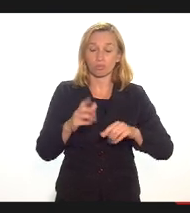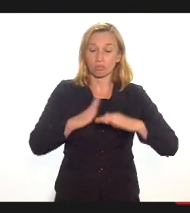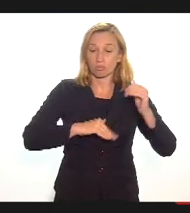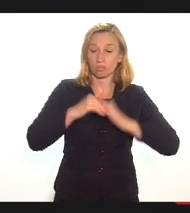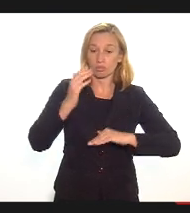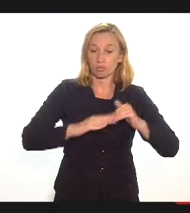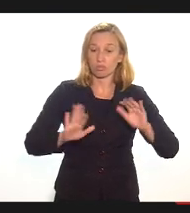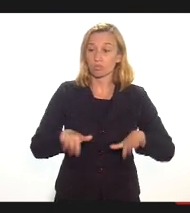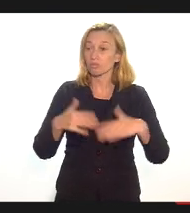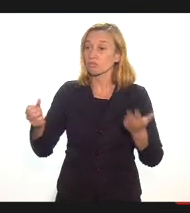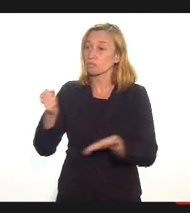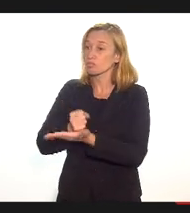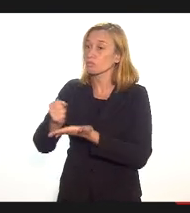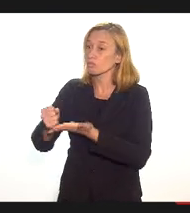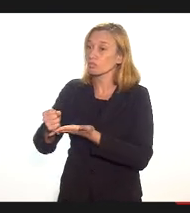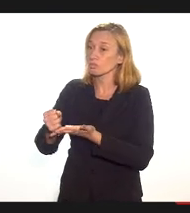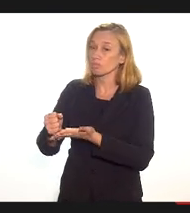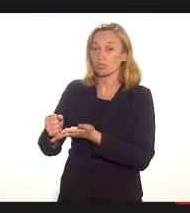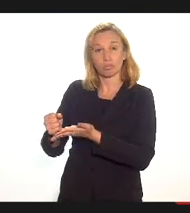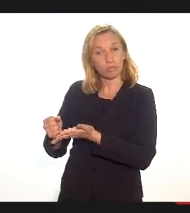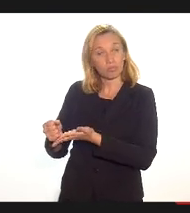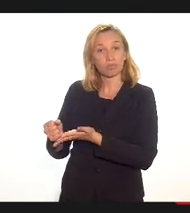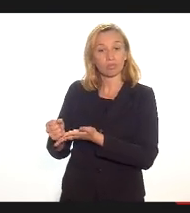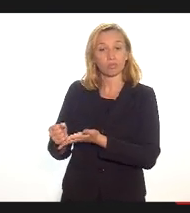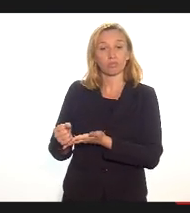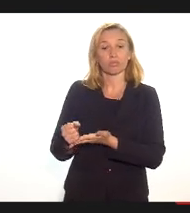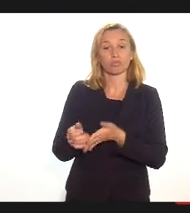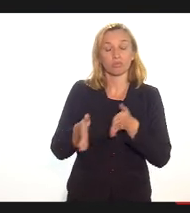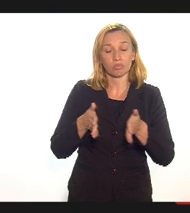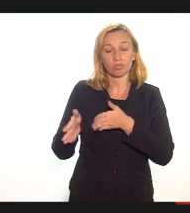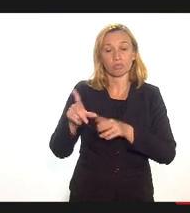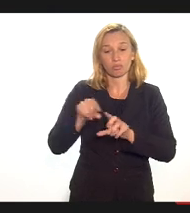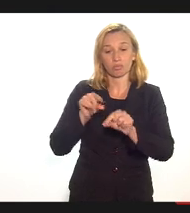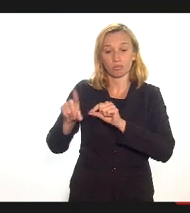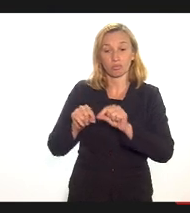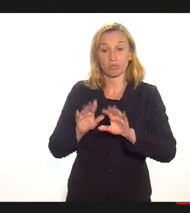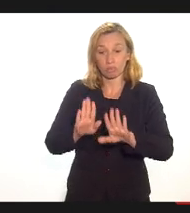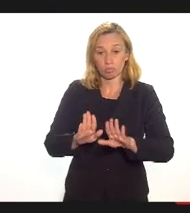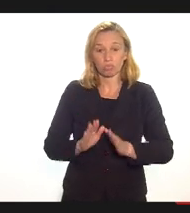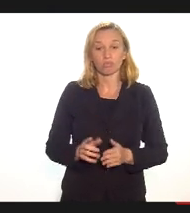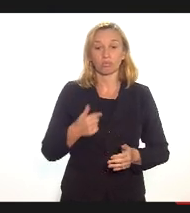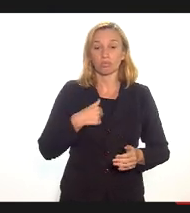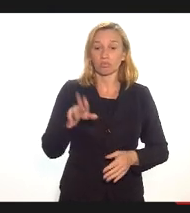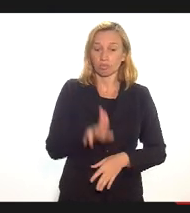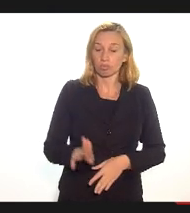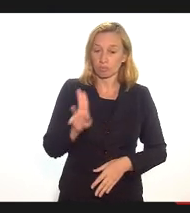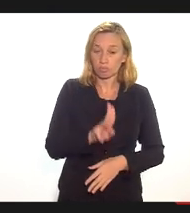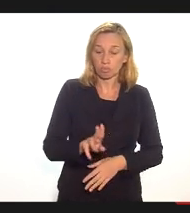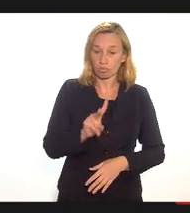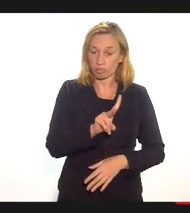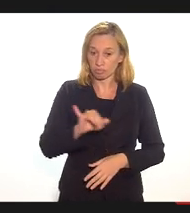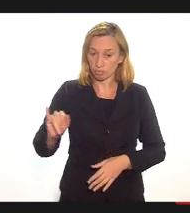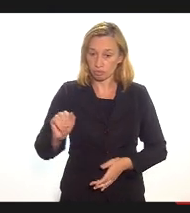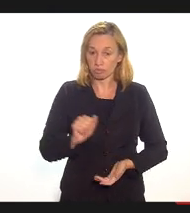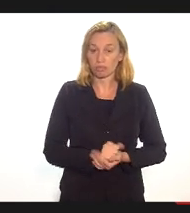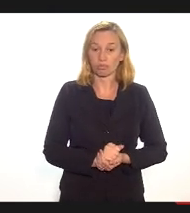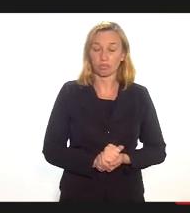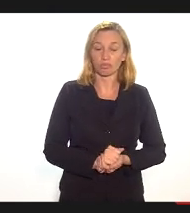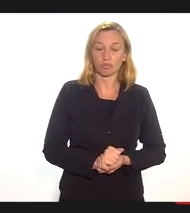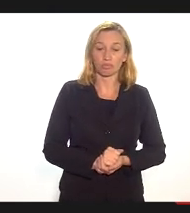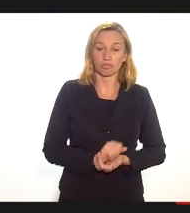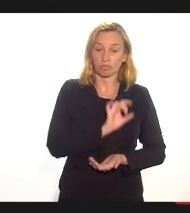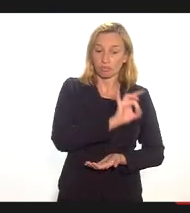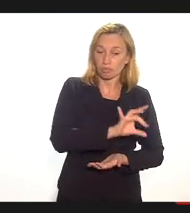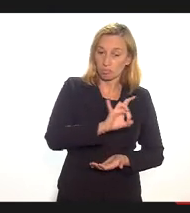dos contratos desse processo seletivo. E, apesar de eu utilizar a via